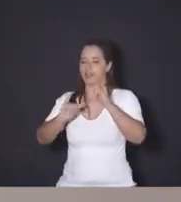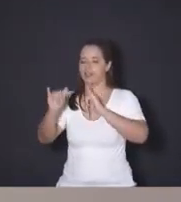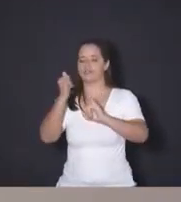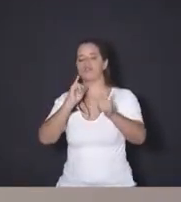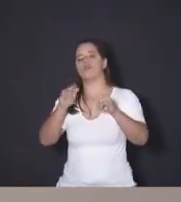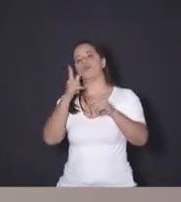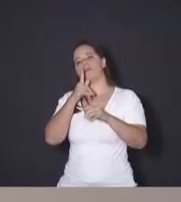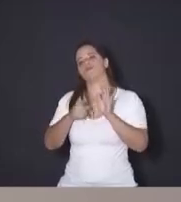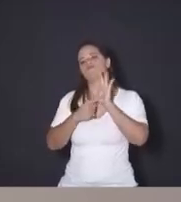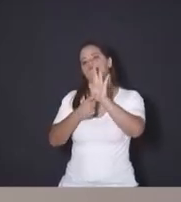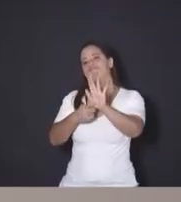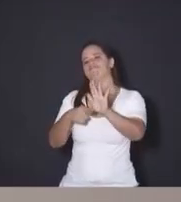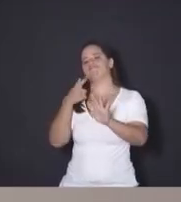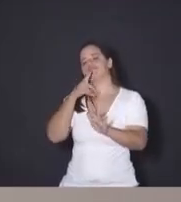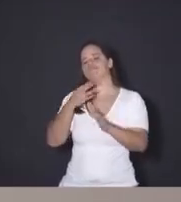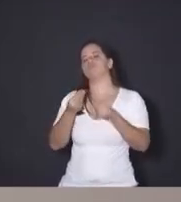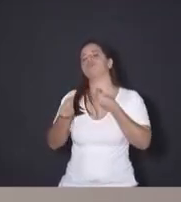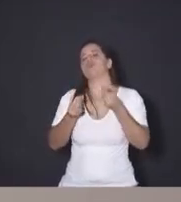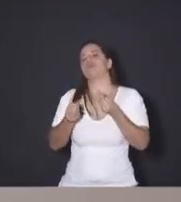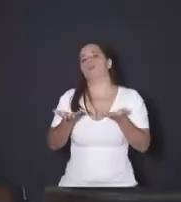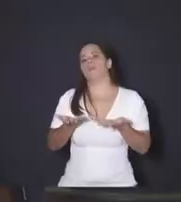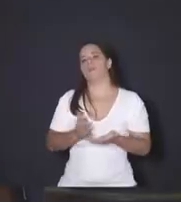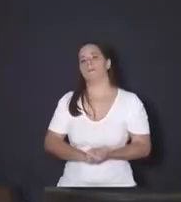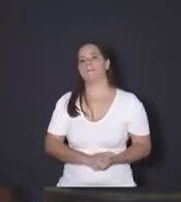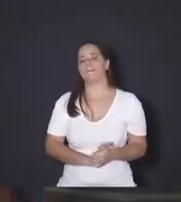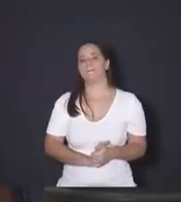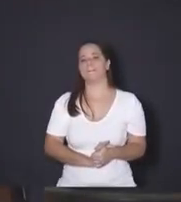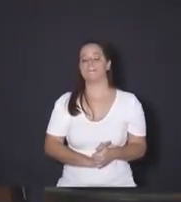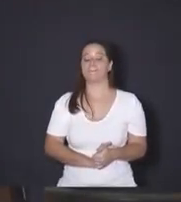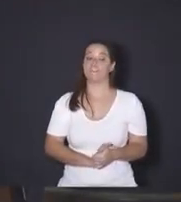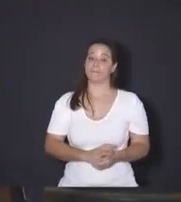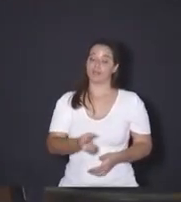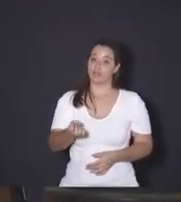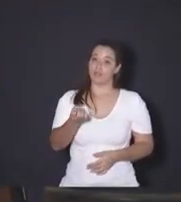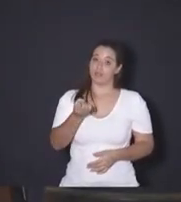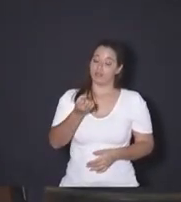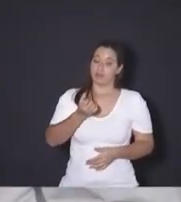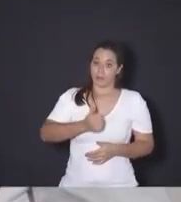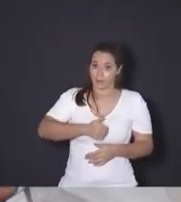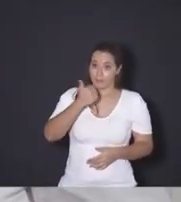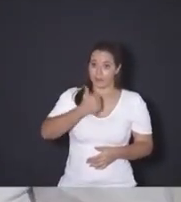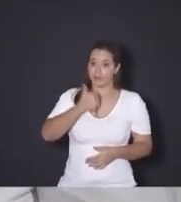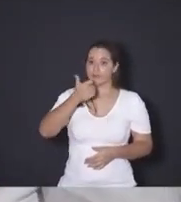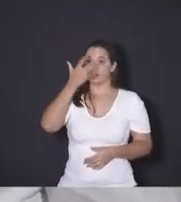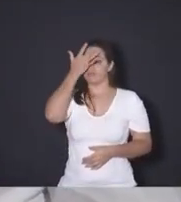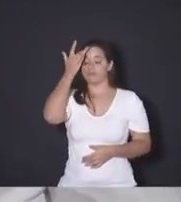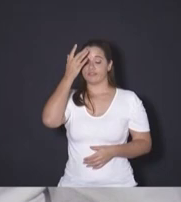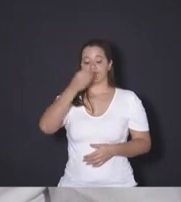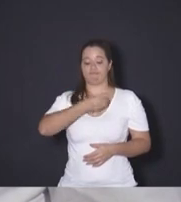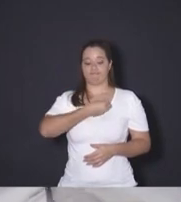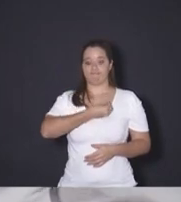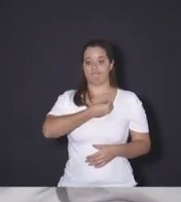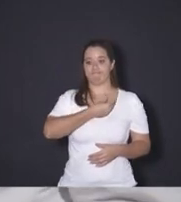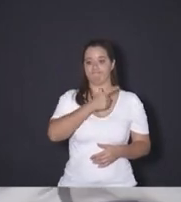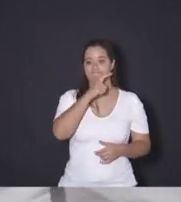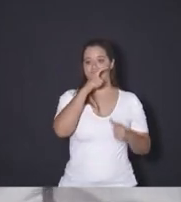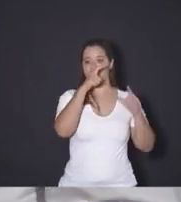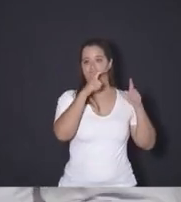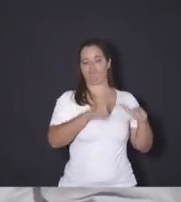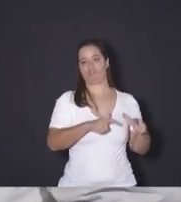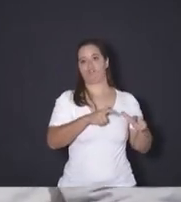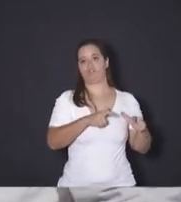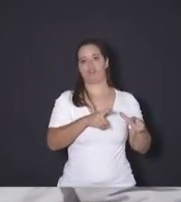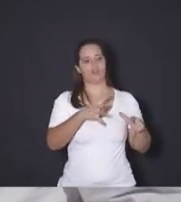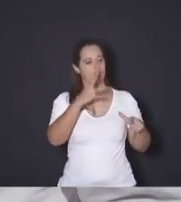relação a essa manifestação essa expressão toda isso bom primeiro que todo mundo vem de um lugar né se você